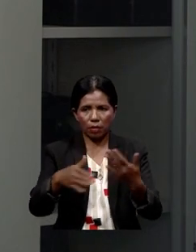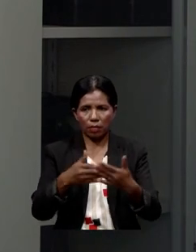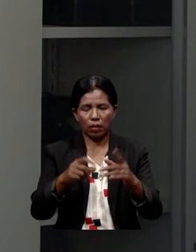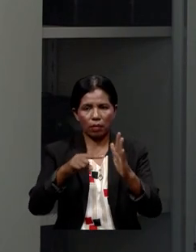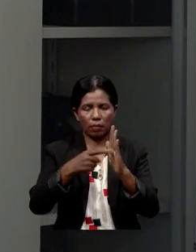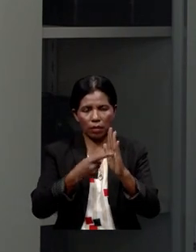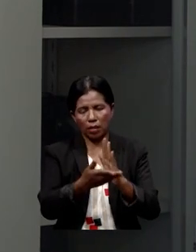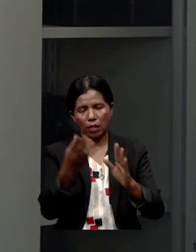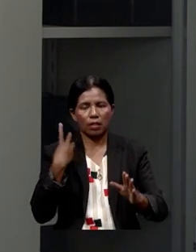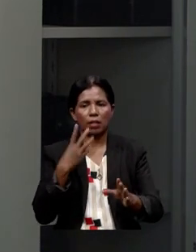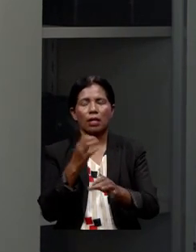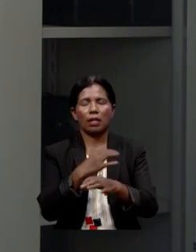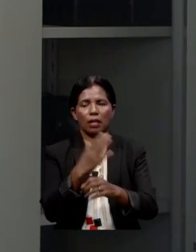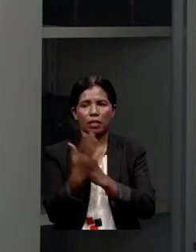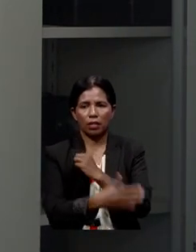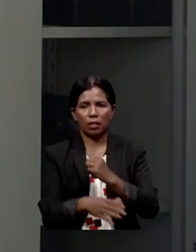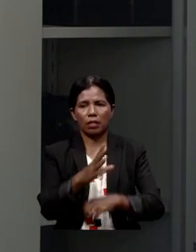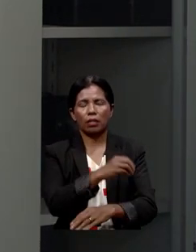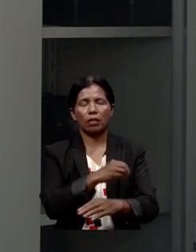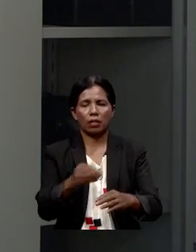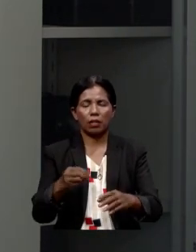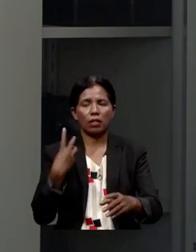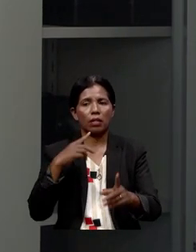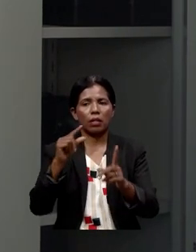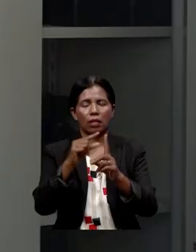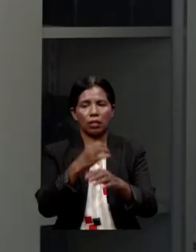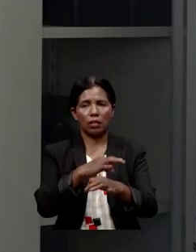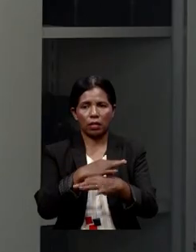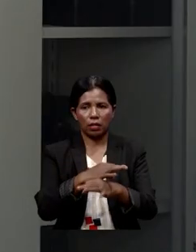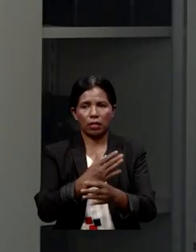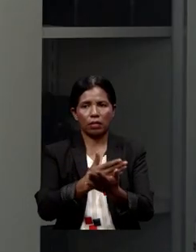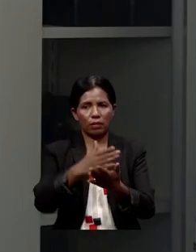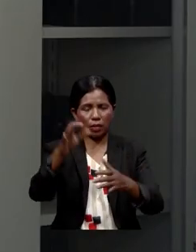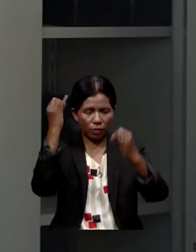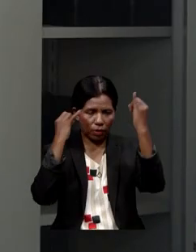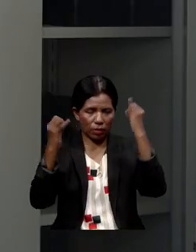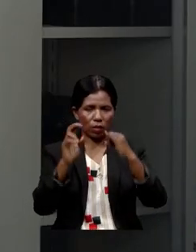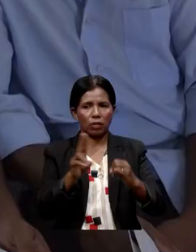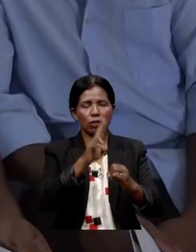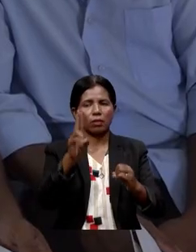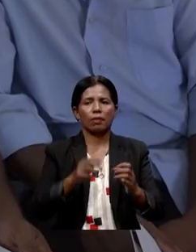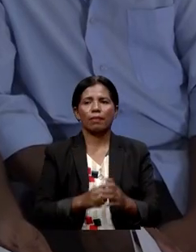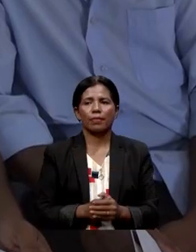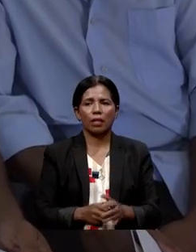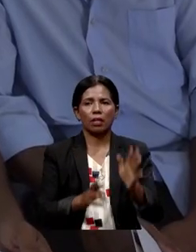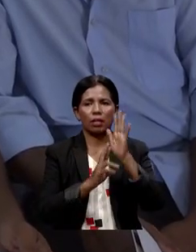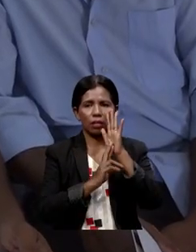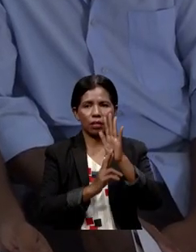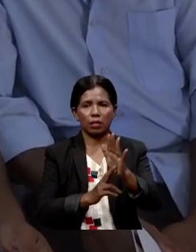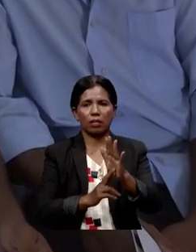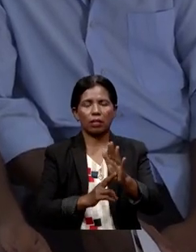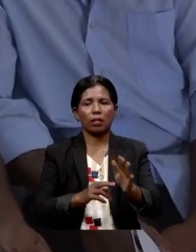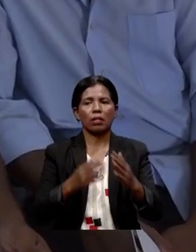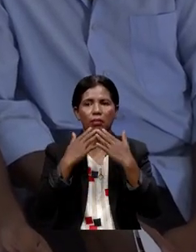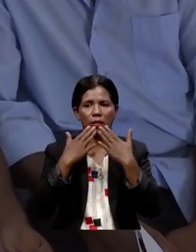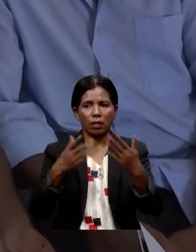komesa hadiah tinerai liusi power of word tamita hadiah kan ita fa informasaun batik uza kata-kata. Nune representante formando